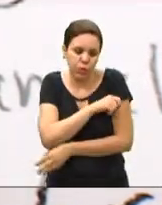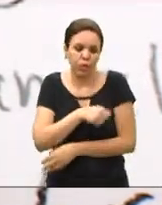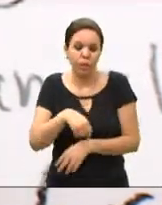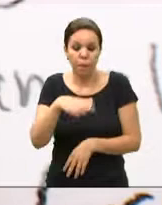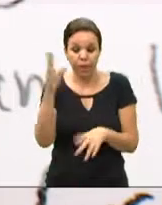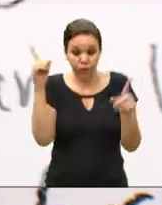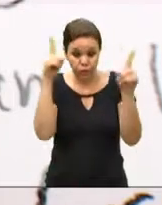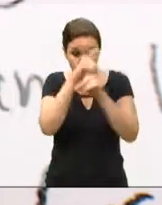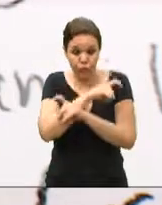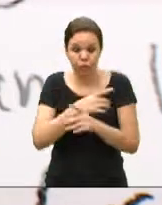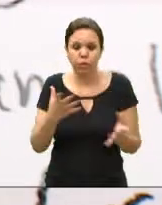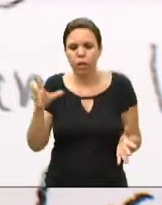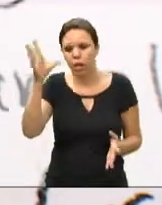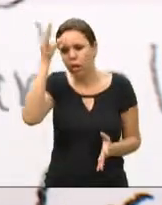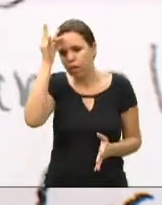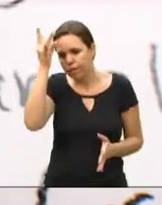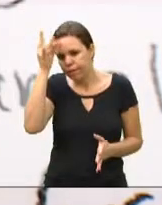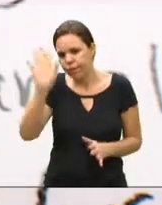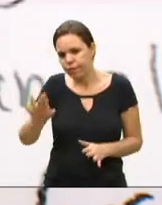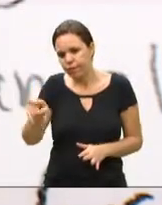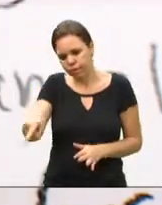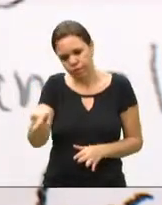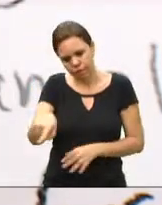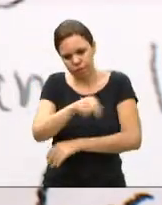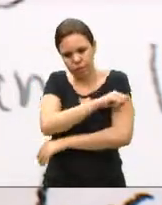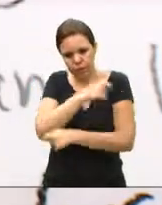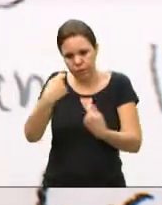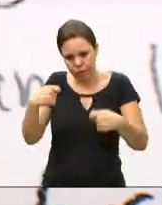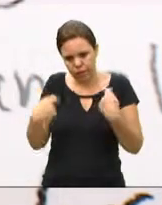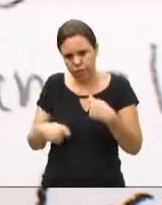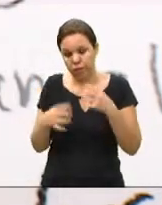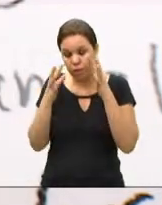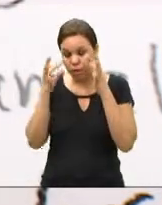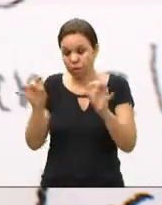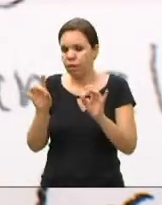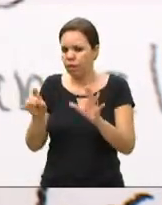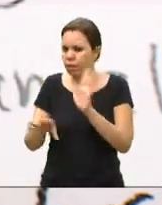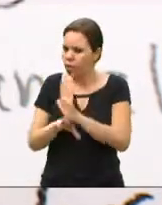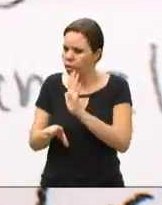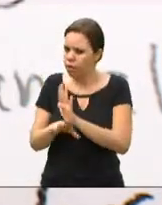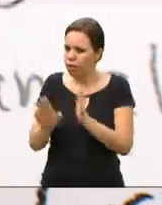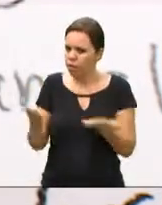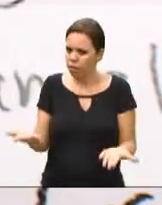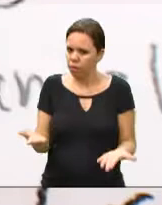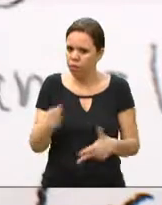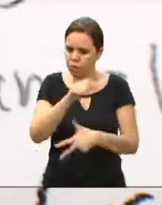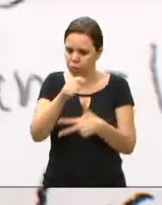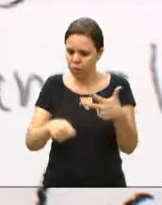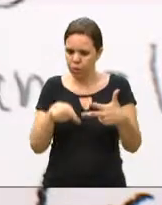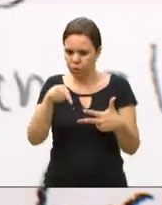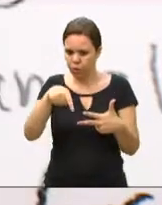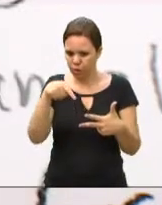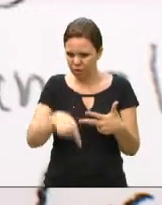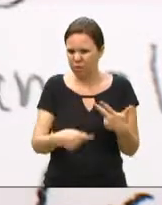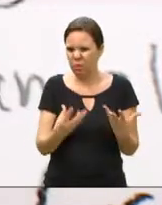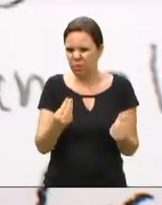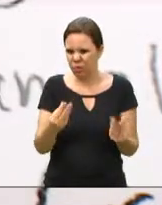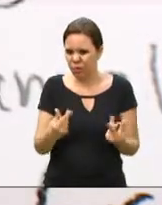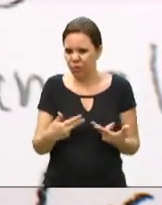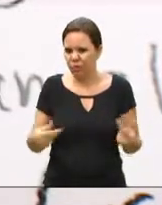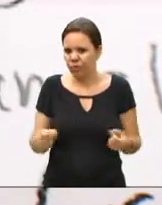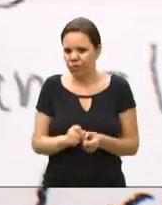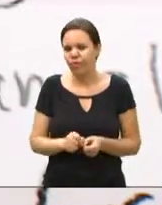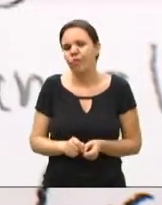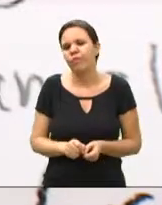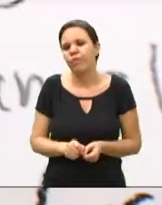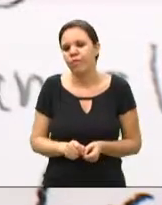mais de dificuldade, então, obviamente, que esse aluno, ele precisa ter uma atenção especial, né? E no Enem, ela acaba caindo como um